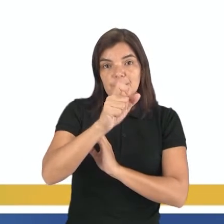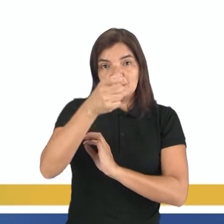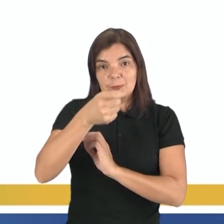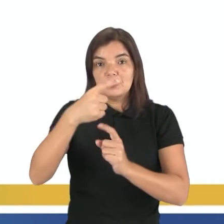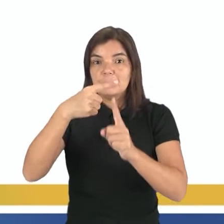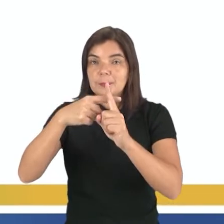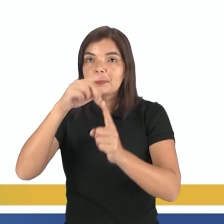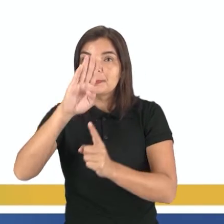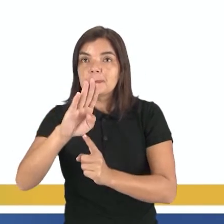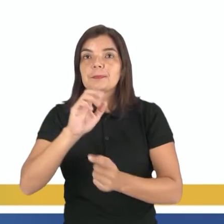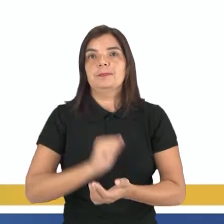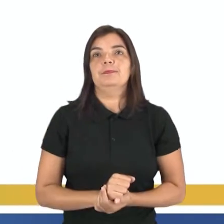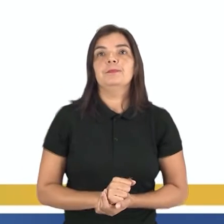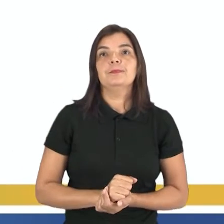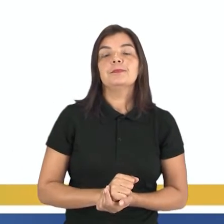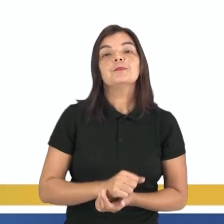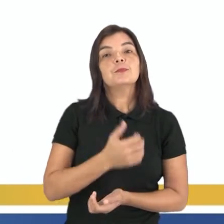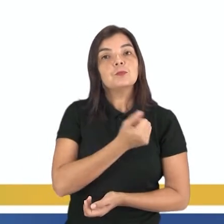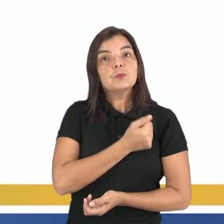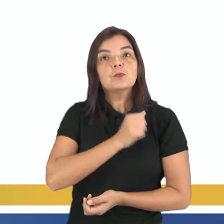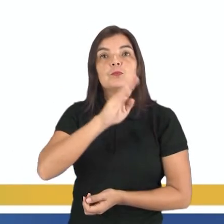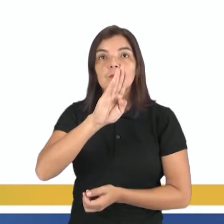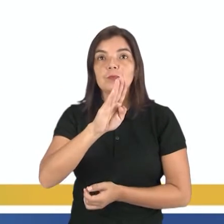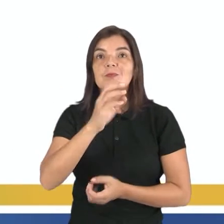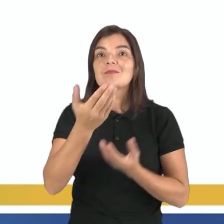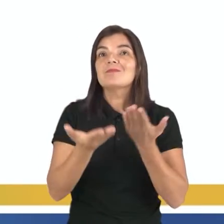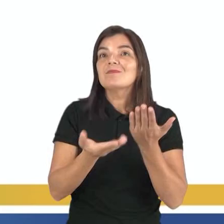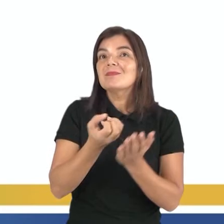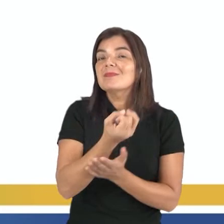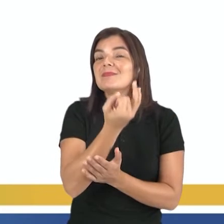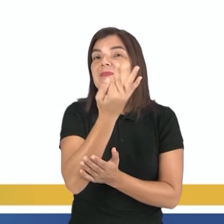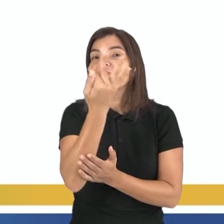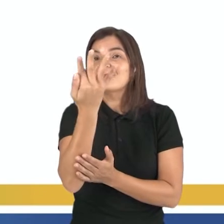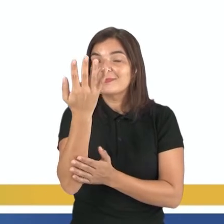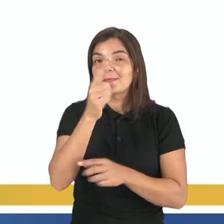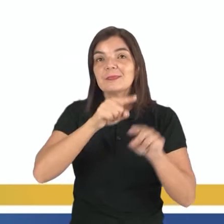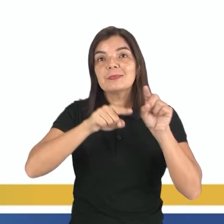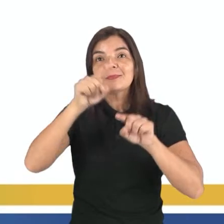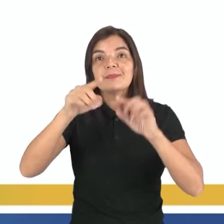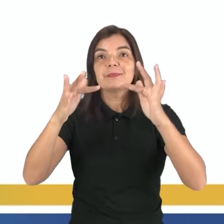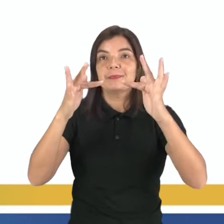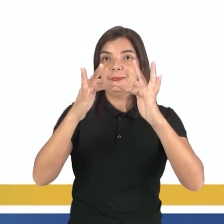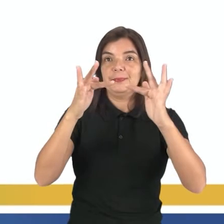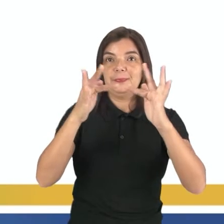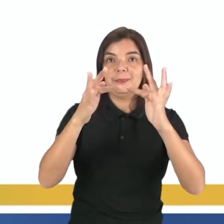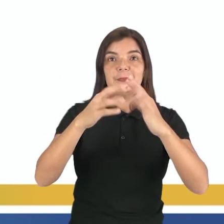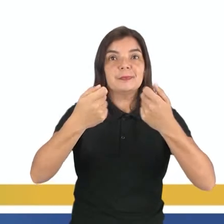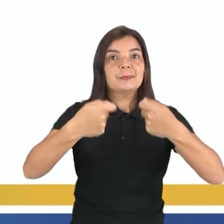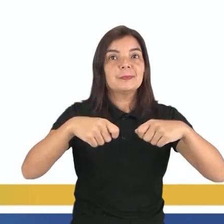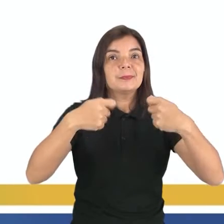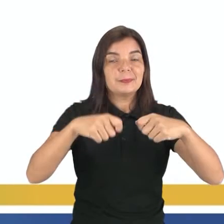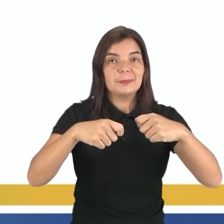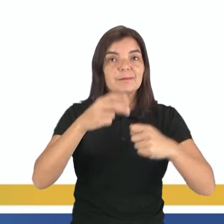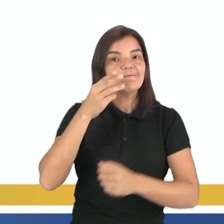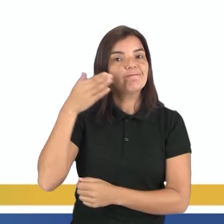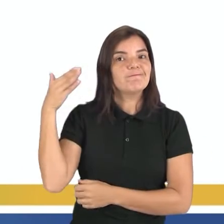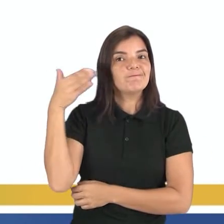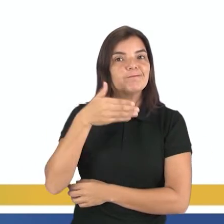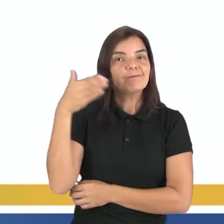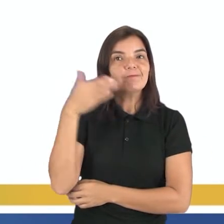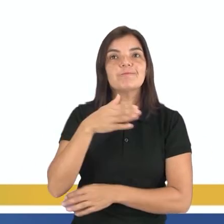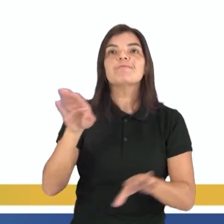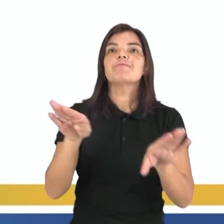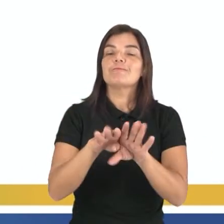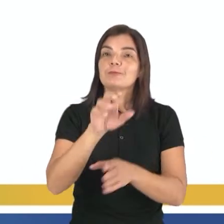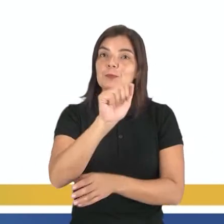forma ax mais b. O valor de a mede a taxa de variação da função, que nesse caso é constante.